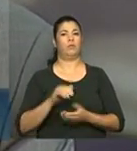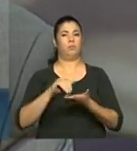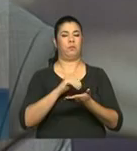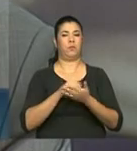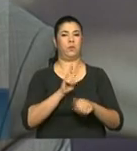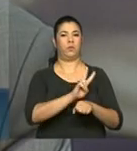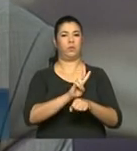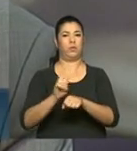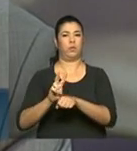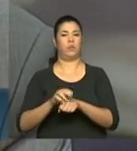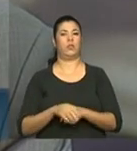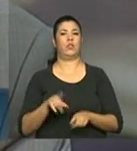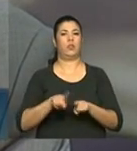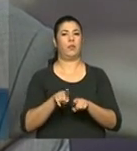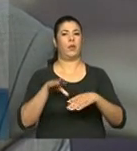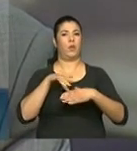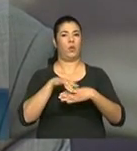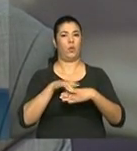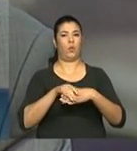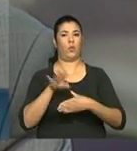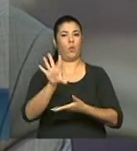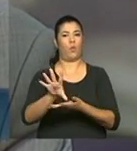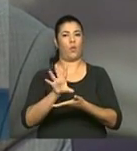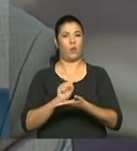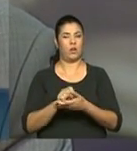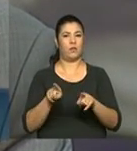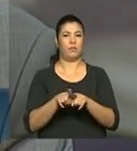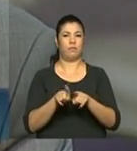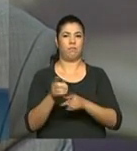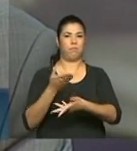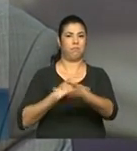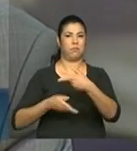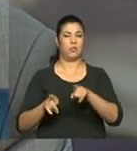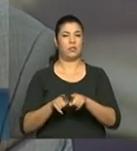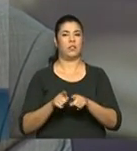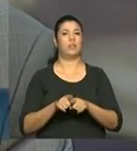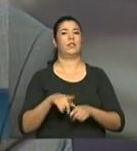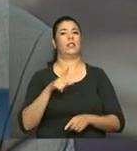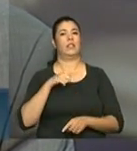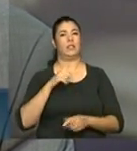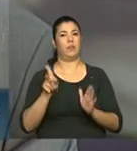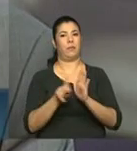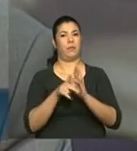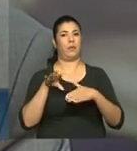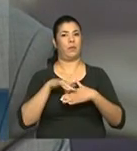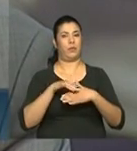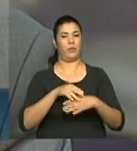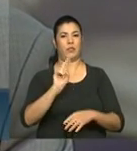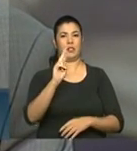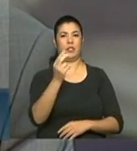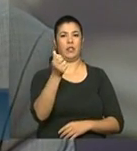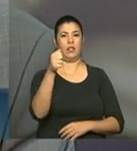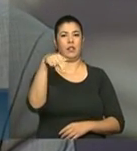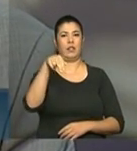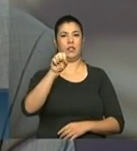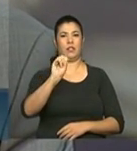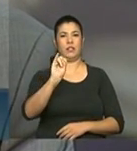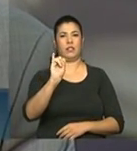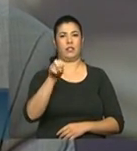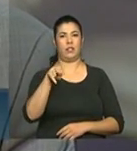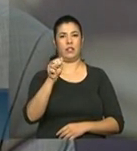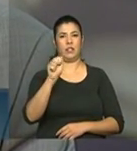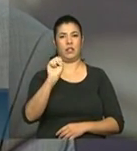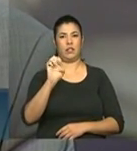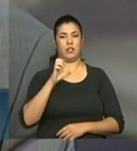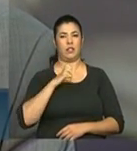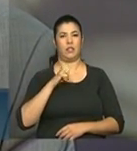Transmissíveis, responsável também pela condução da hanseníase, e compondo aqui a mesa com a gente também a